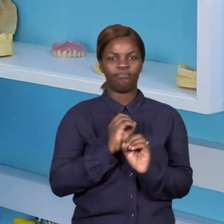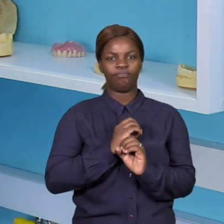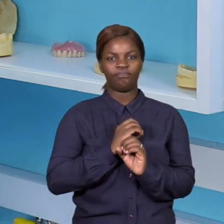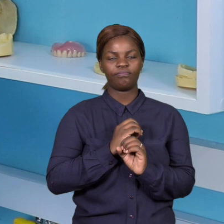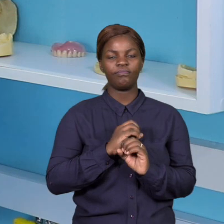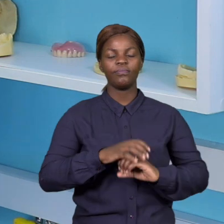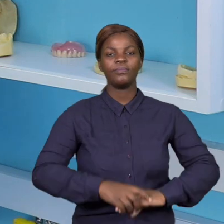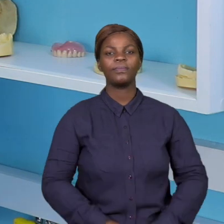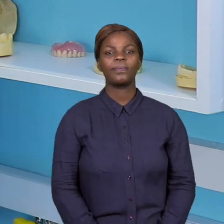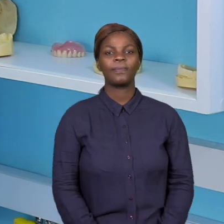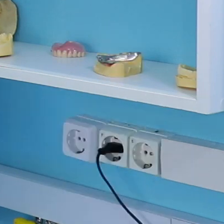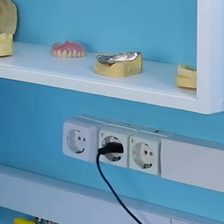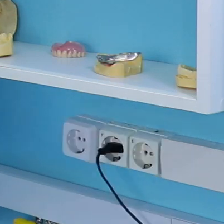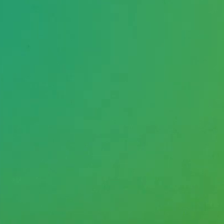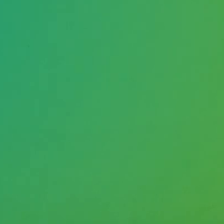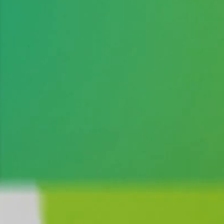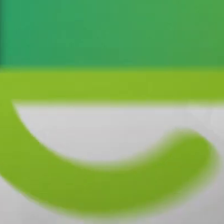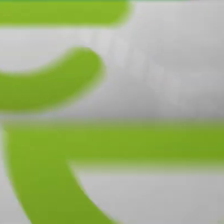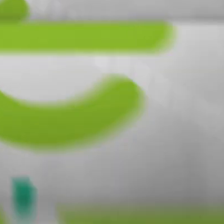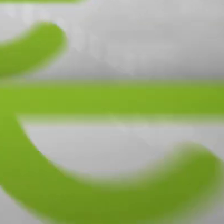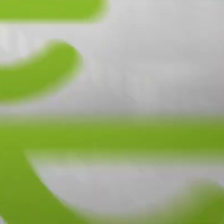água e que não vai trocar.